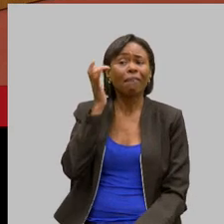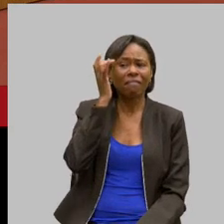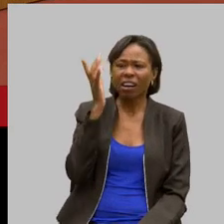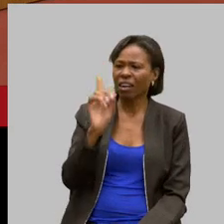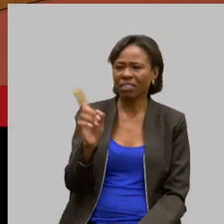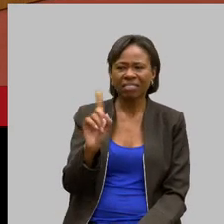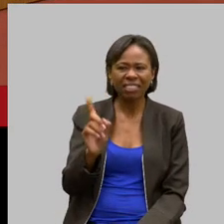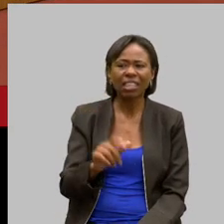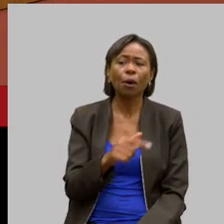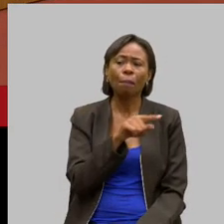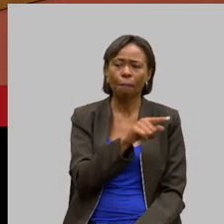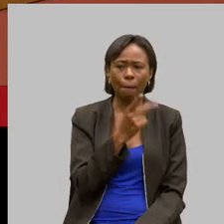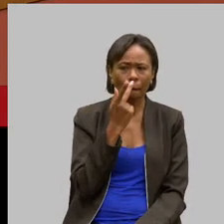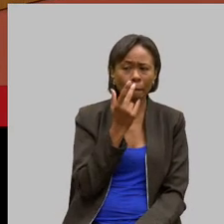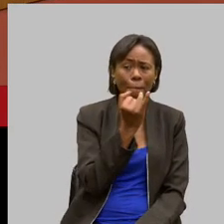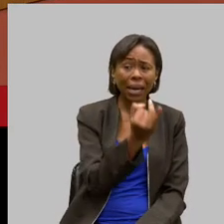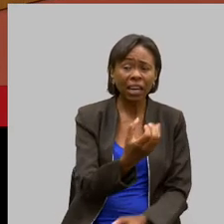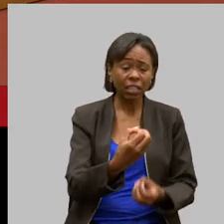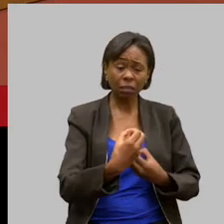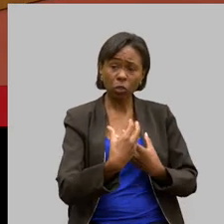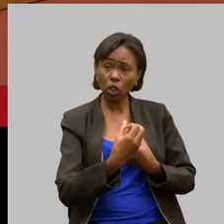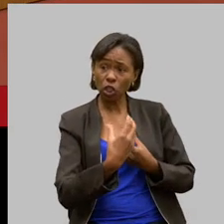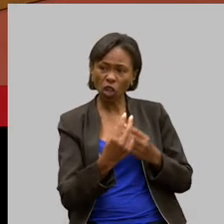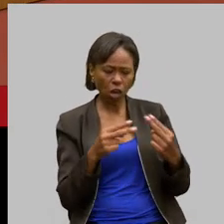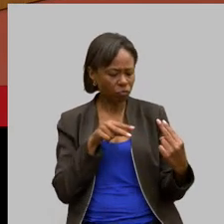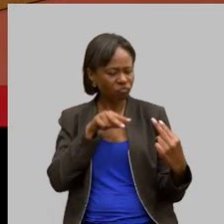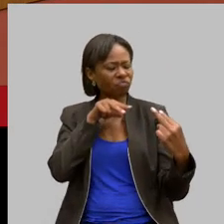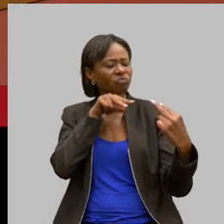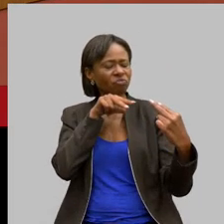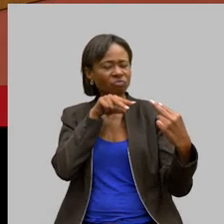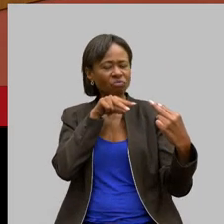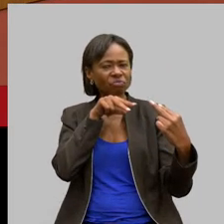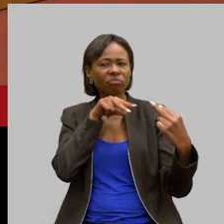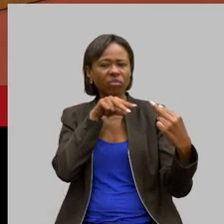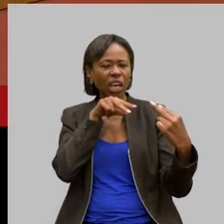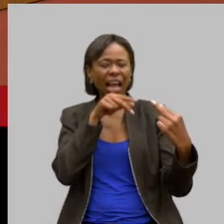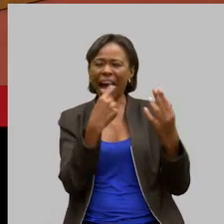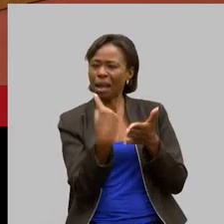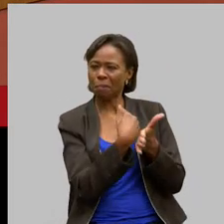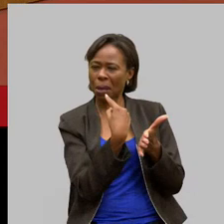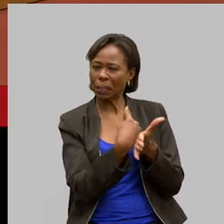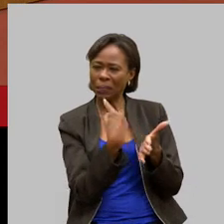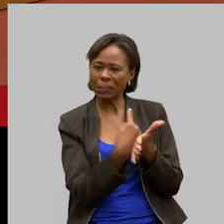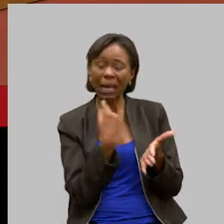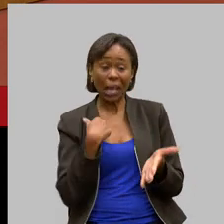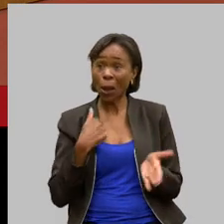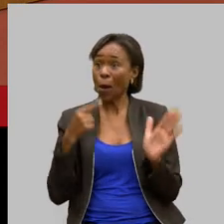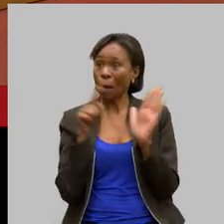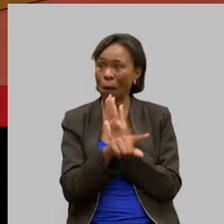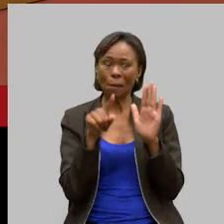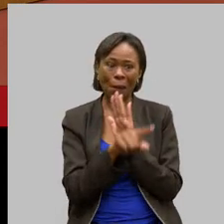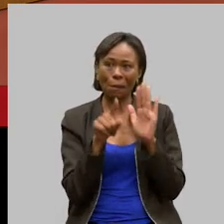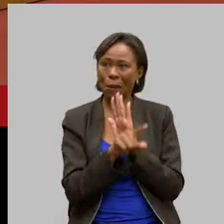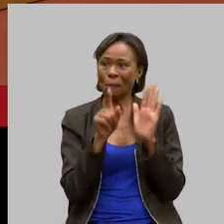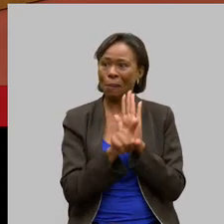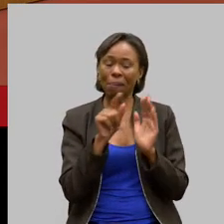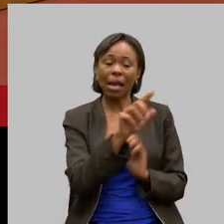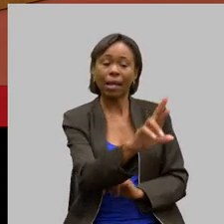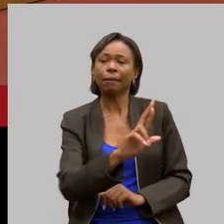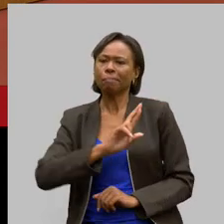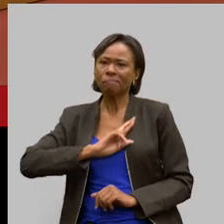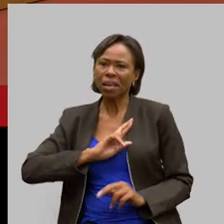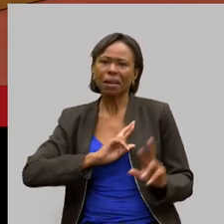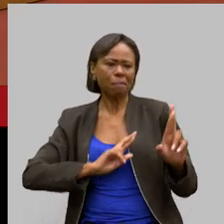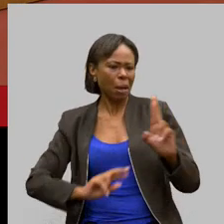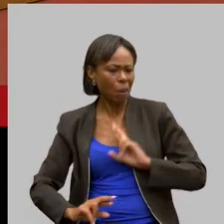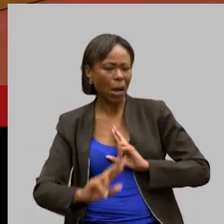a ele olhava nos meus olhos Simone porque eu ficava perguntando tudo eu perguntava eu perguntava e se incomodava aí